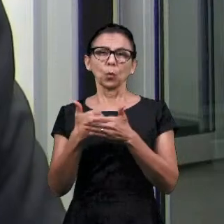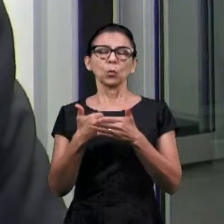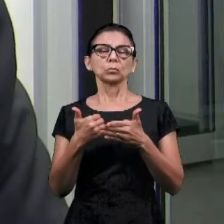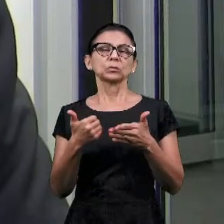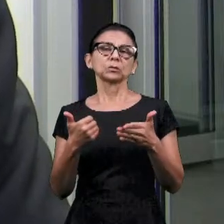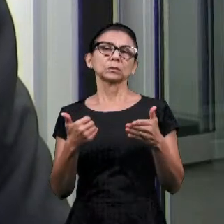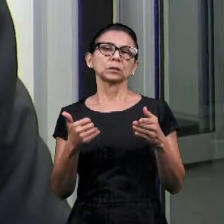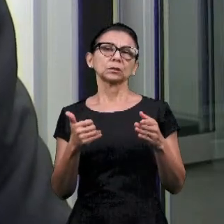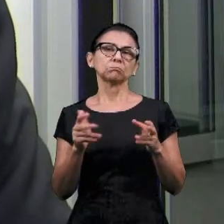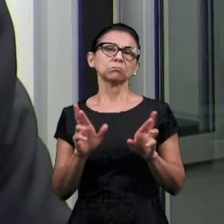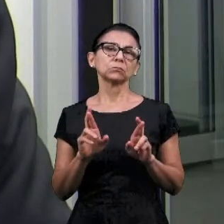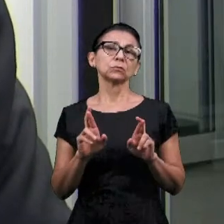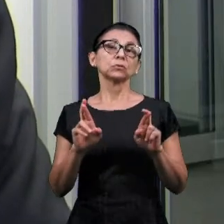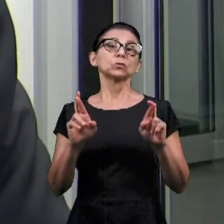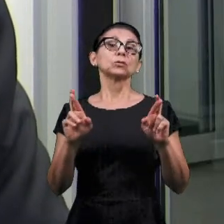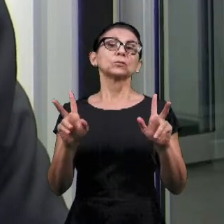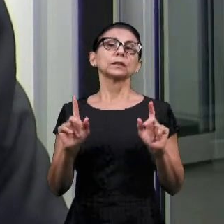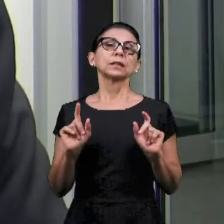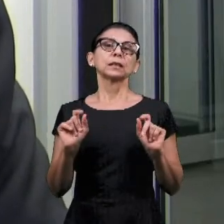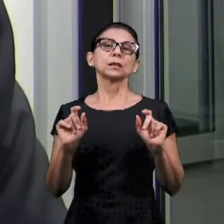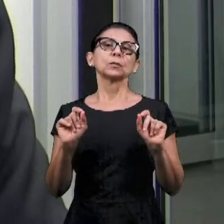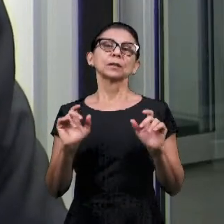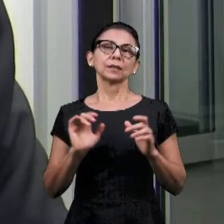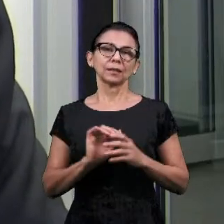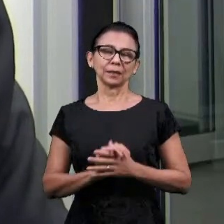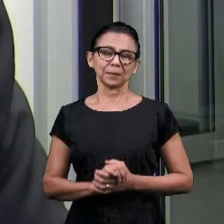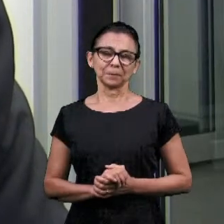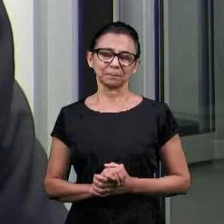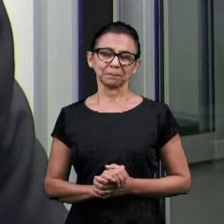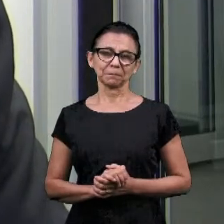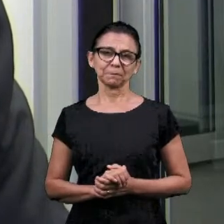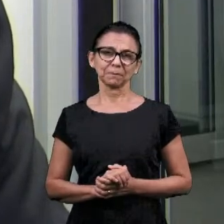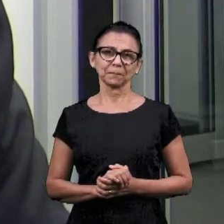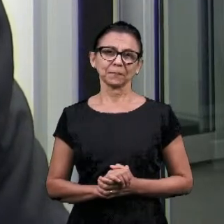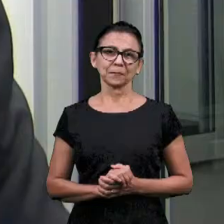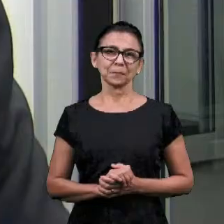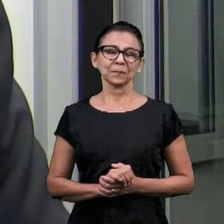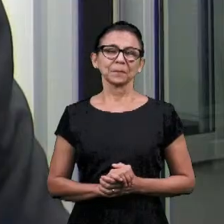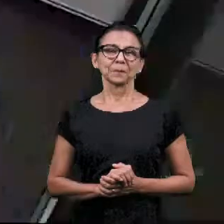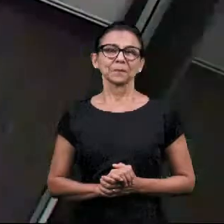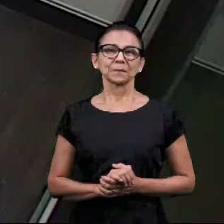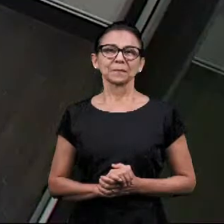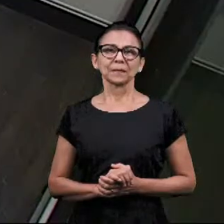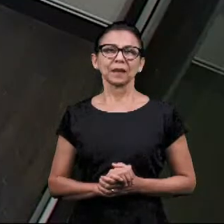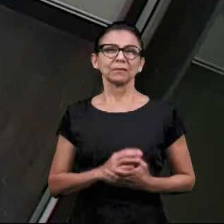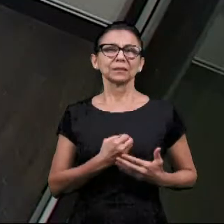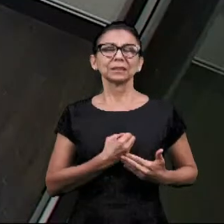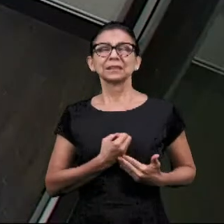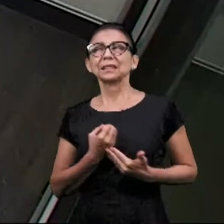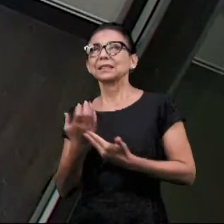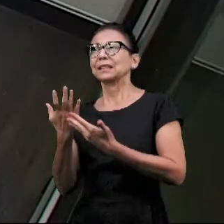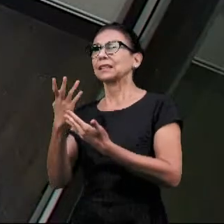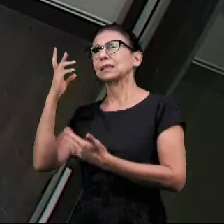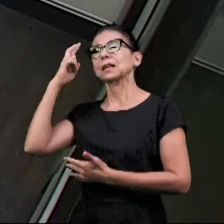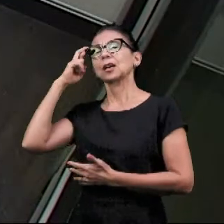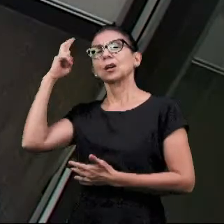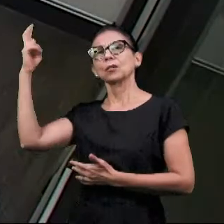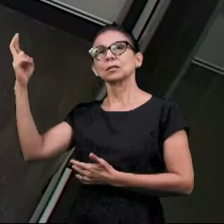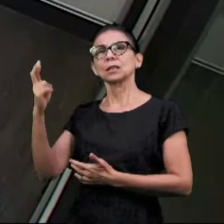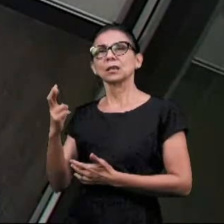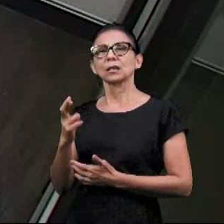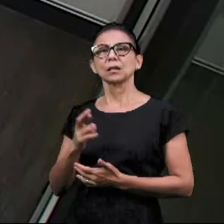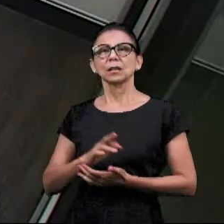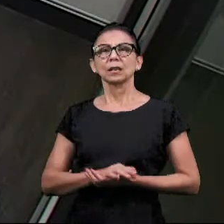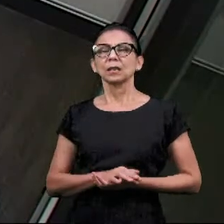servo, é a entrega. Quando eu falo assim, muita experiência, é de experiência realmente com o